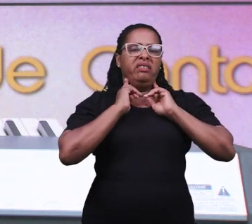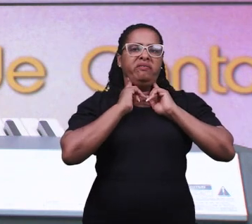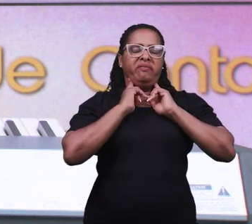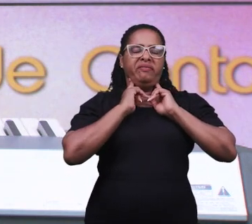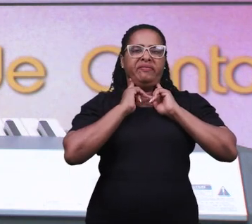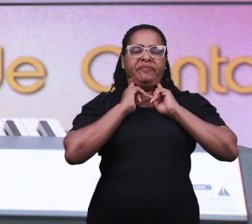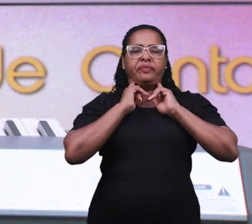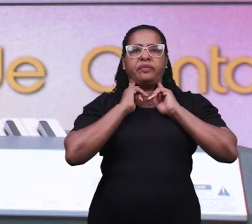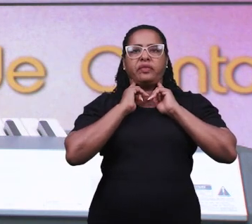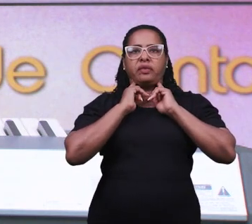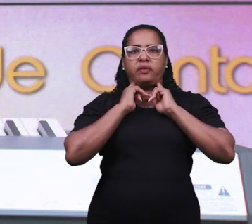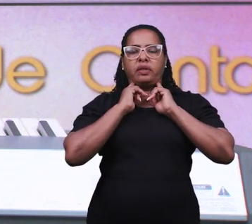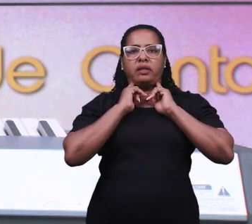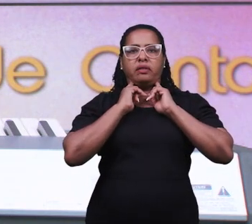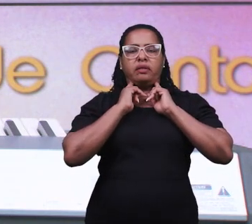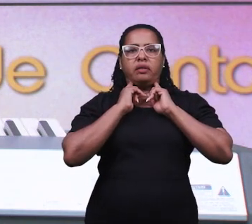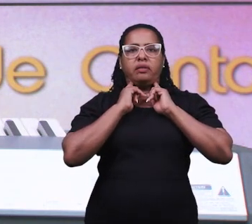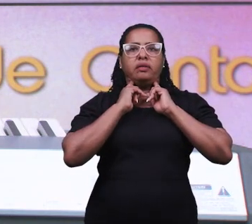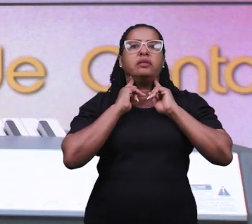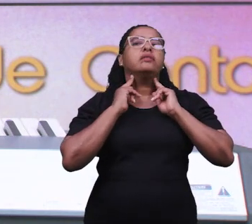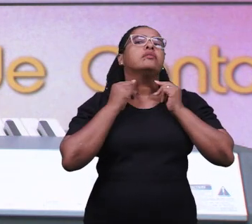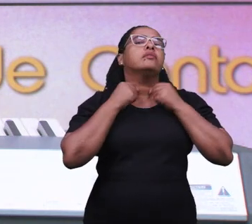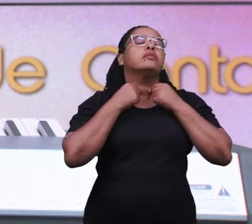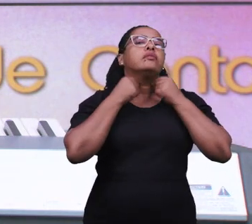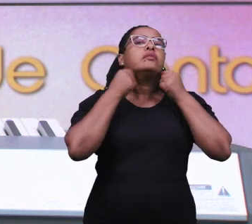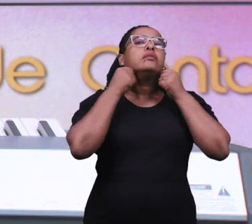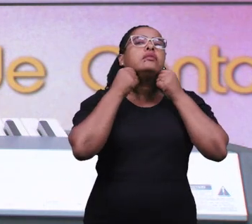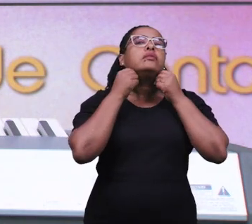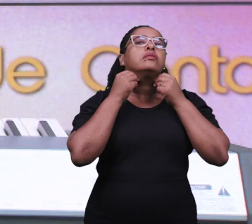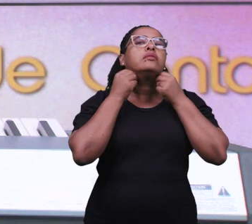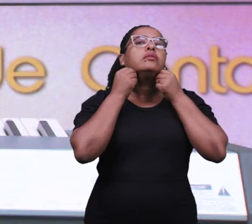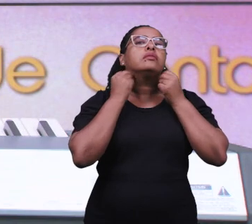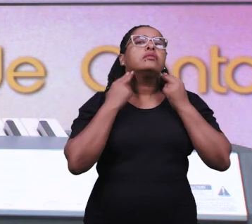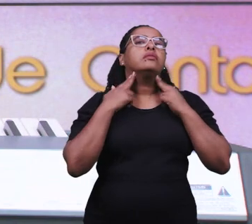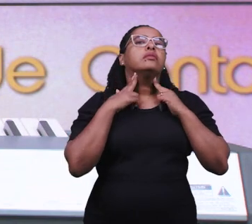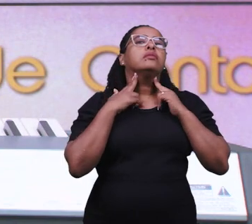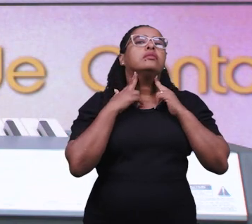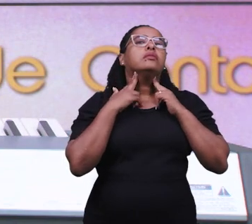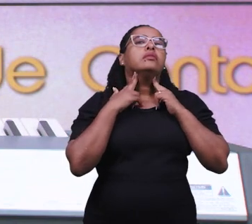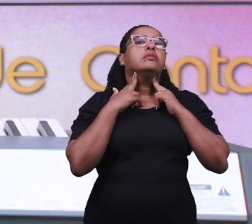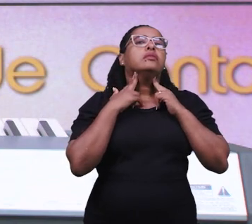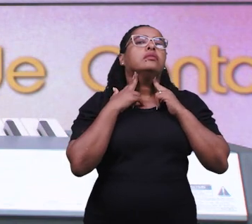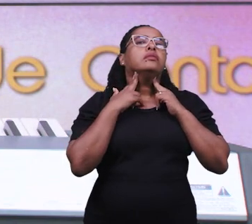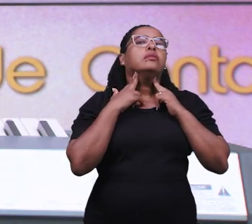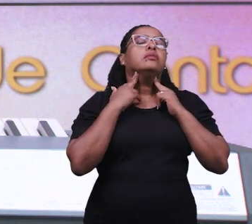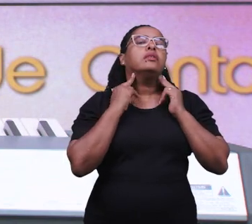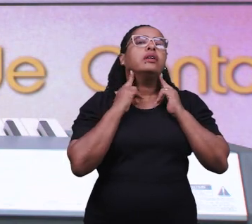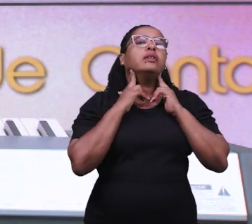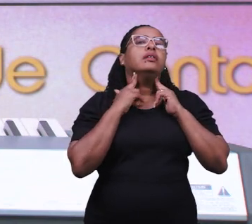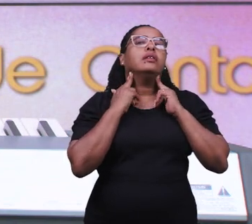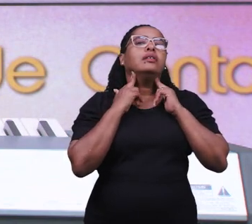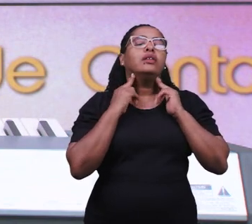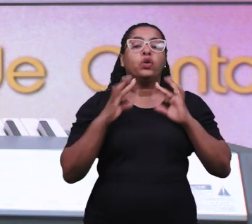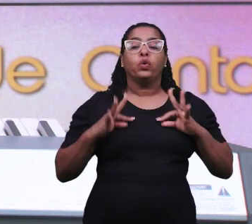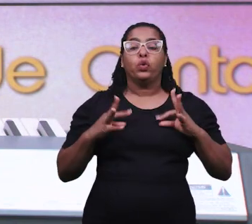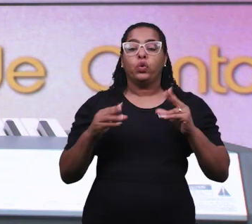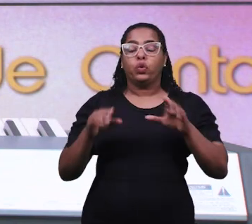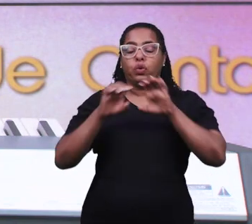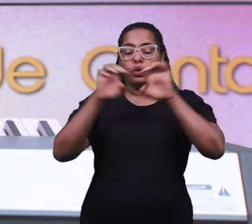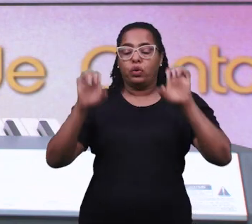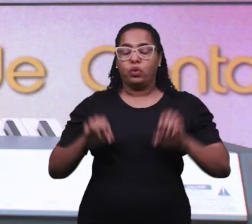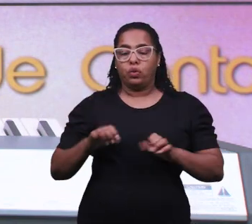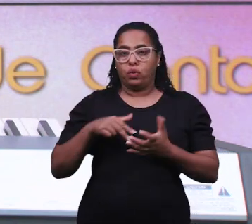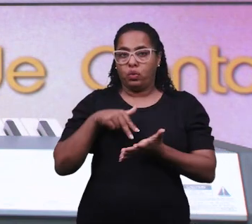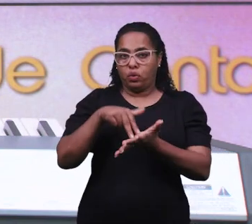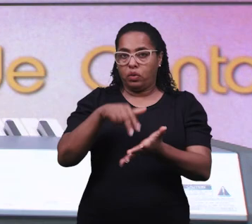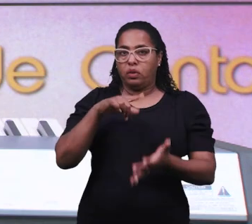sua laringe. Essa região onde está posicionada a musculatura e toda a estrutura que sustenta